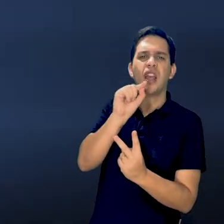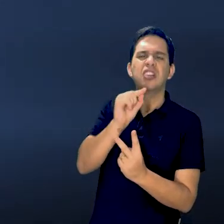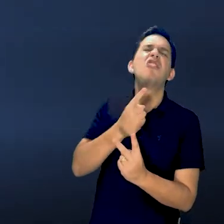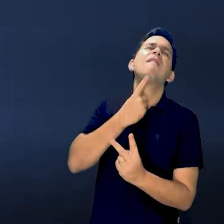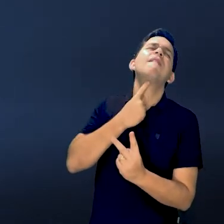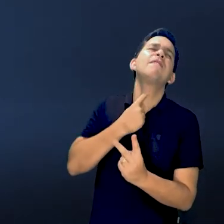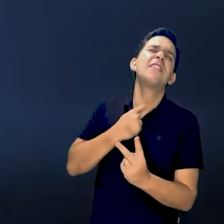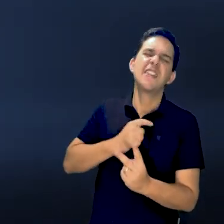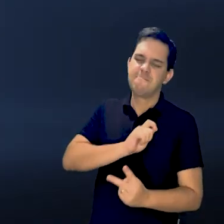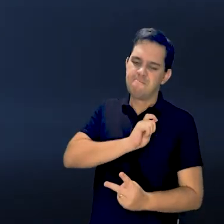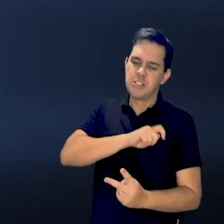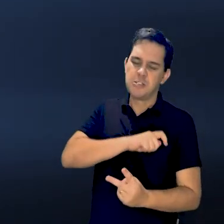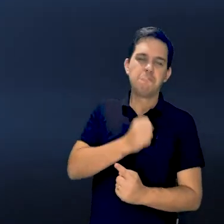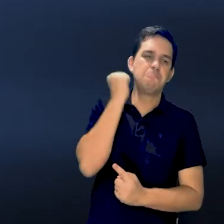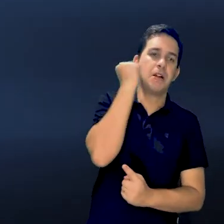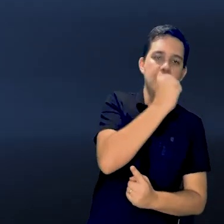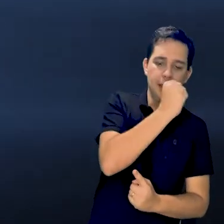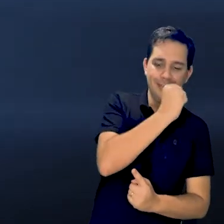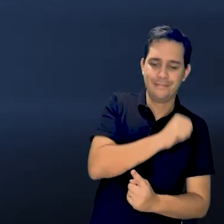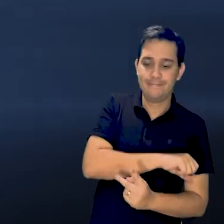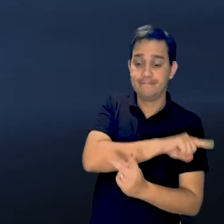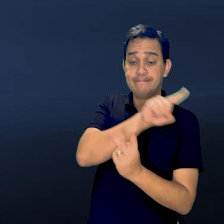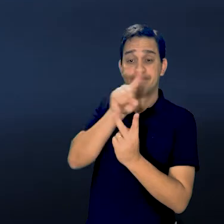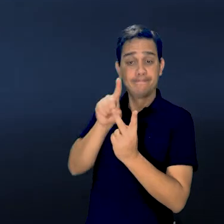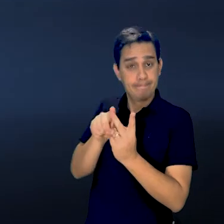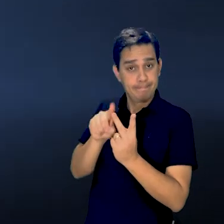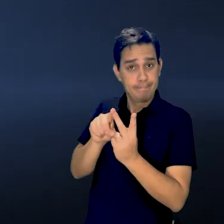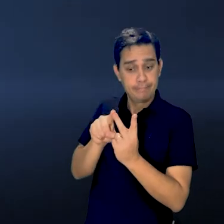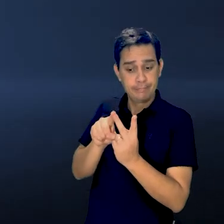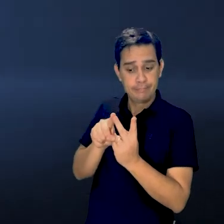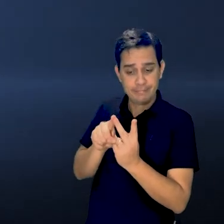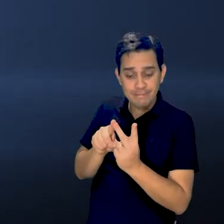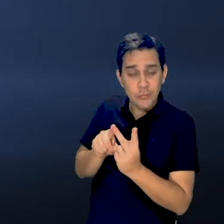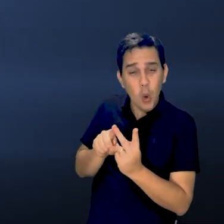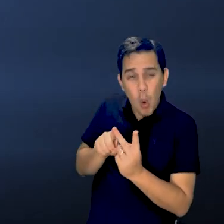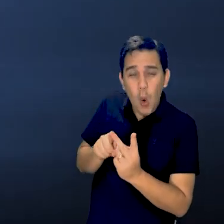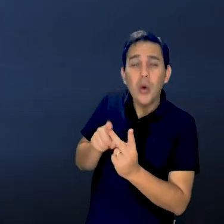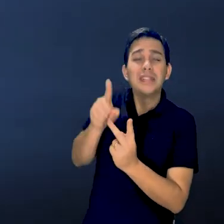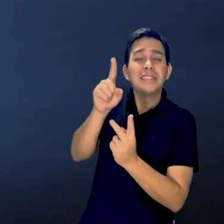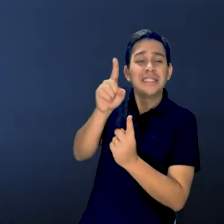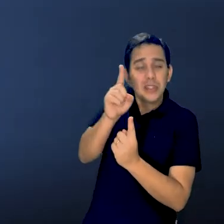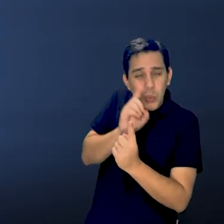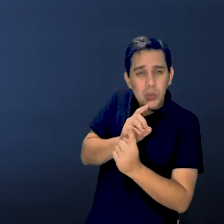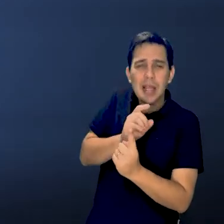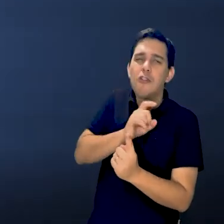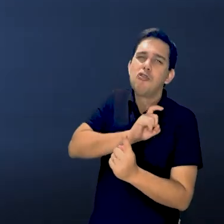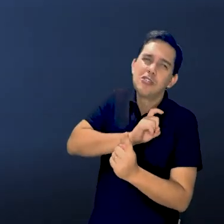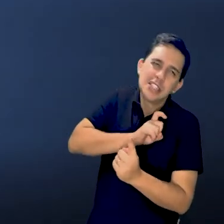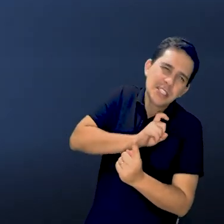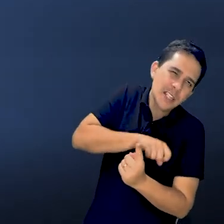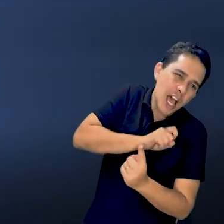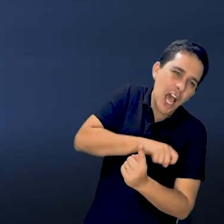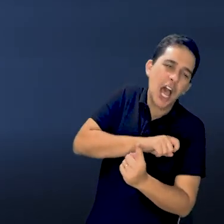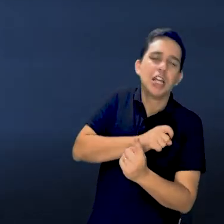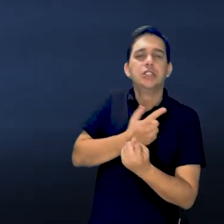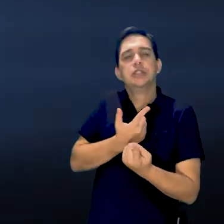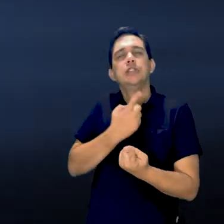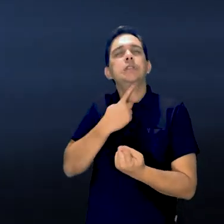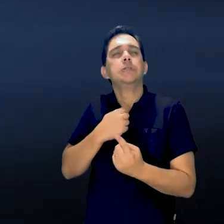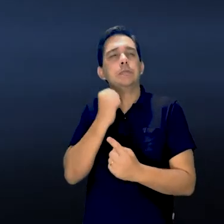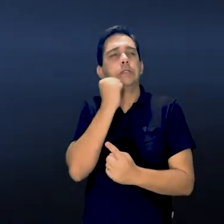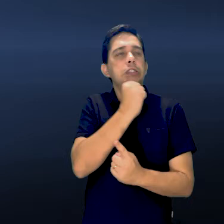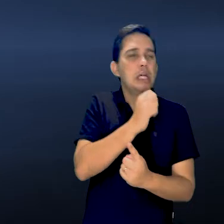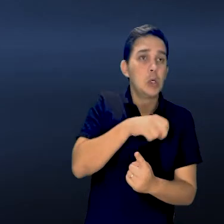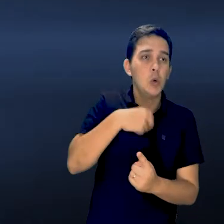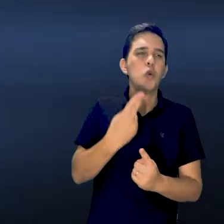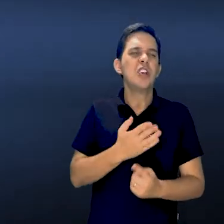ou quando você assume o risco, e aí seria o chamado dolo eventual. Então, tendo a intenção ou assumindo o